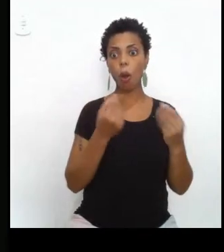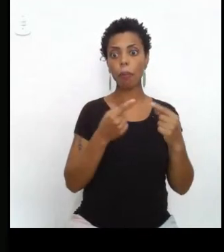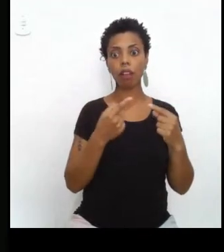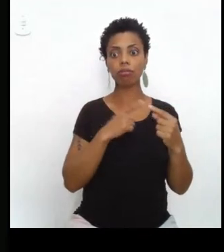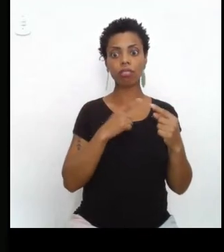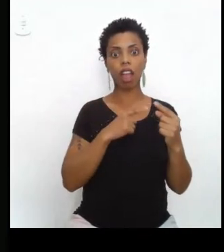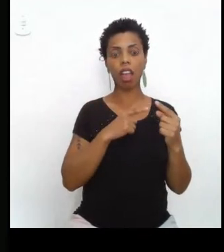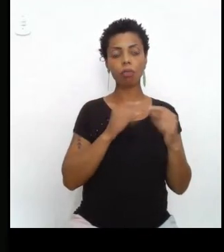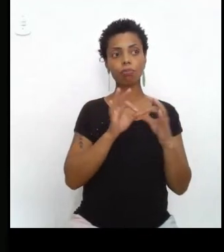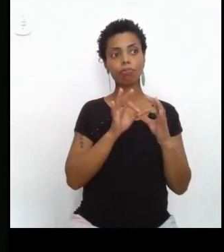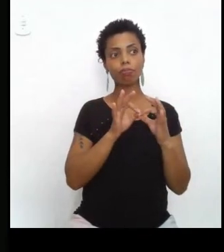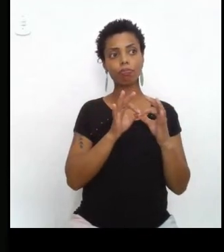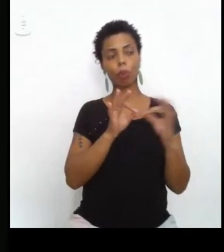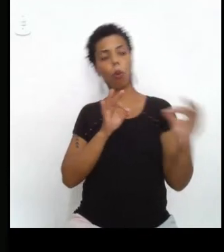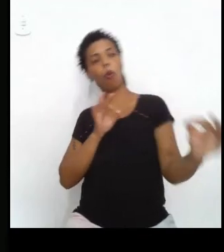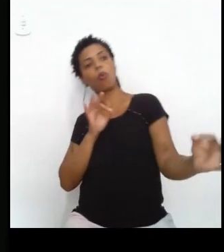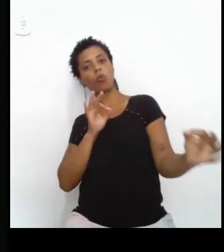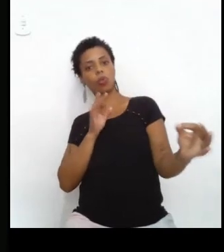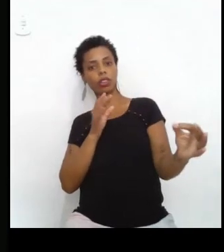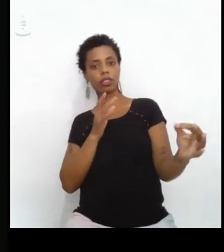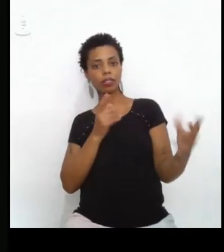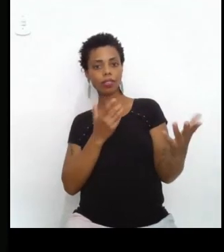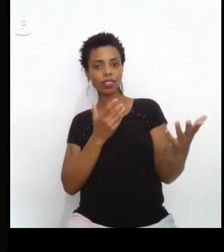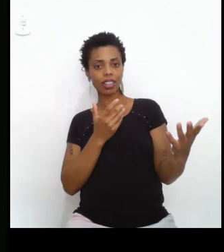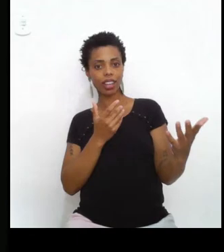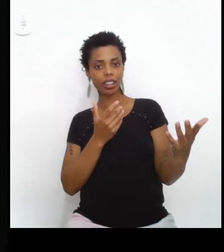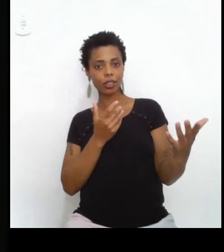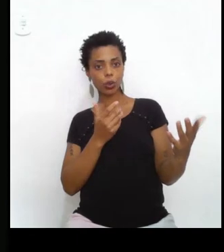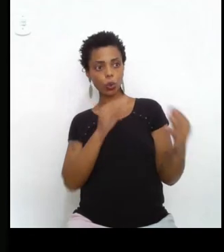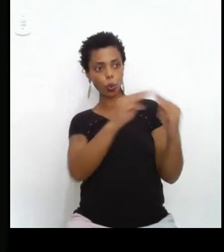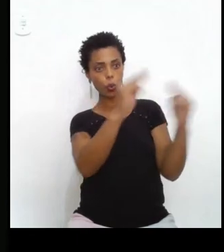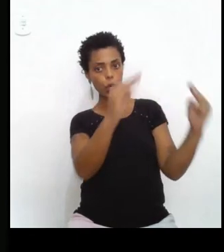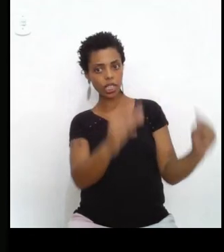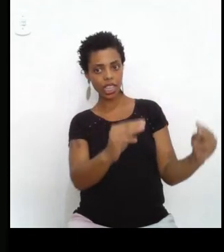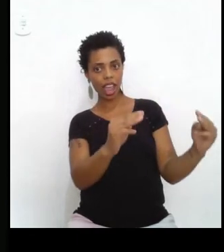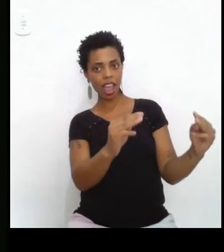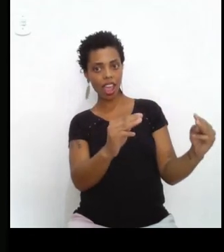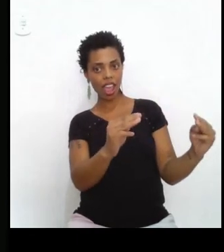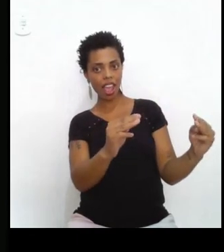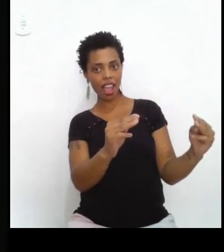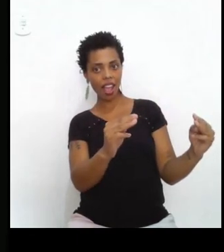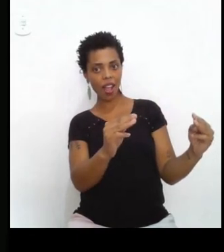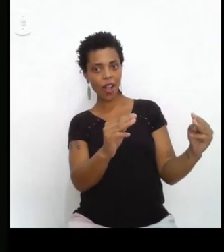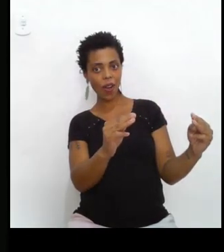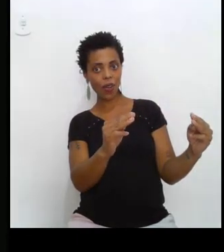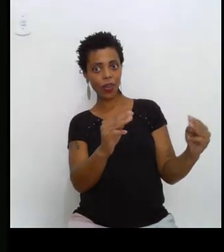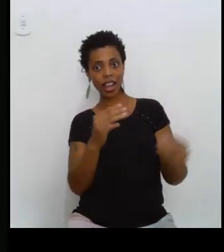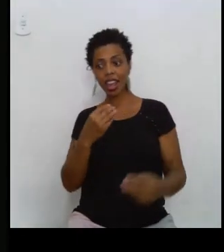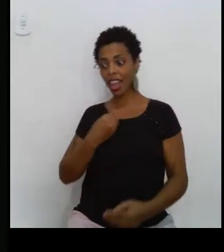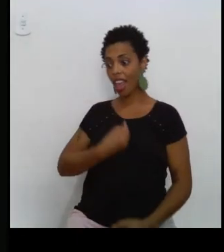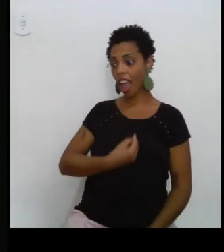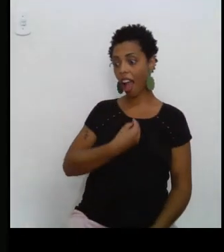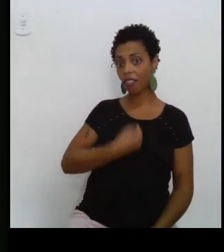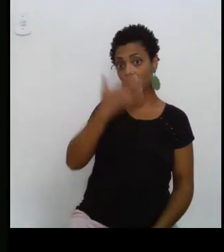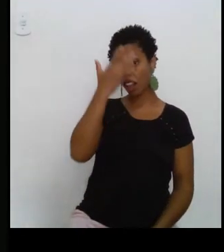que existe entre o museu e a vida de pessoas transações realizadas